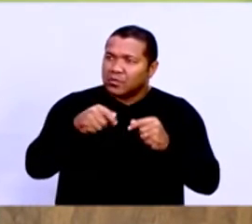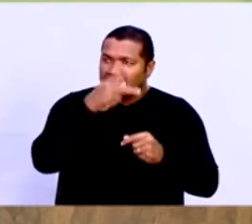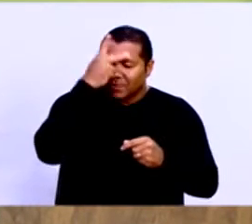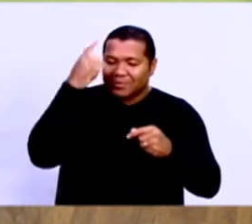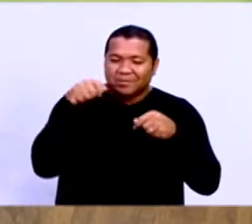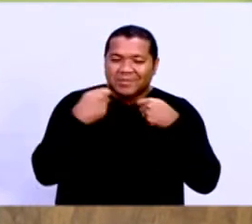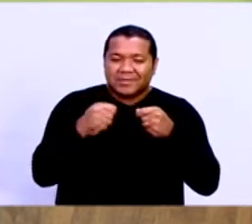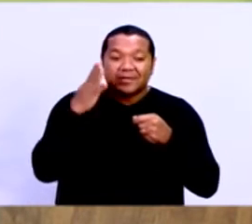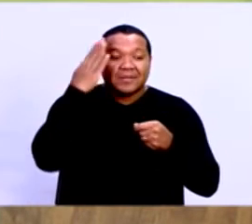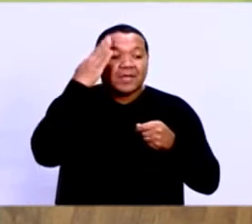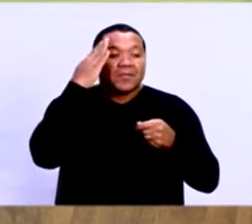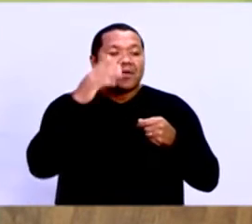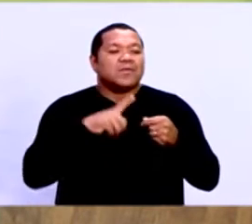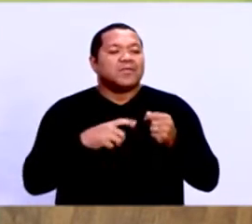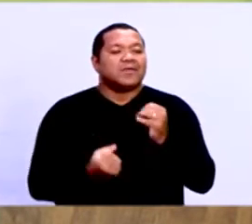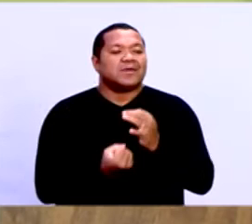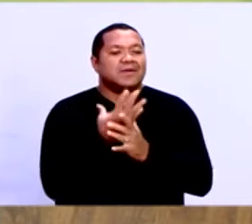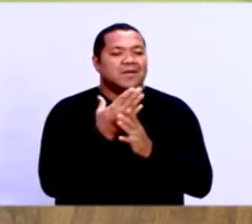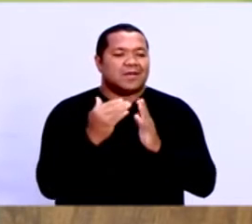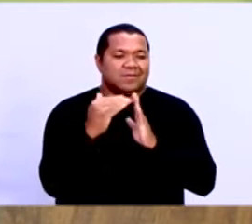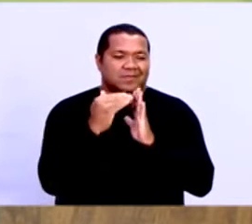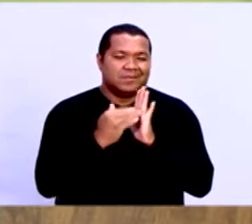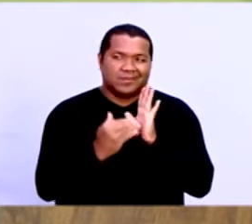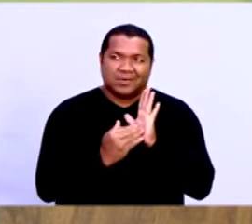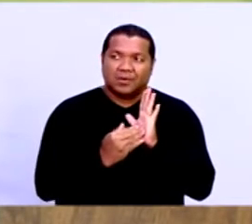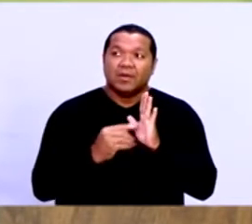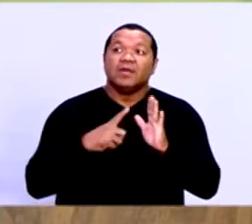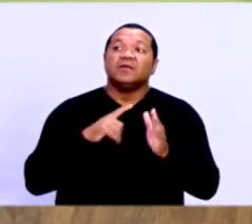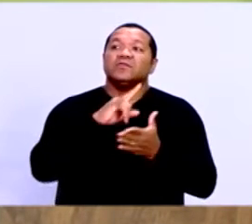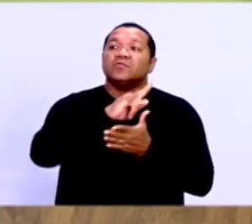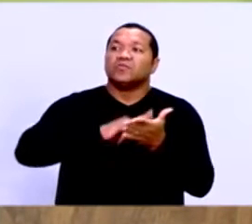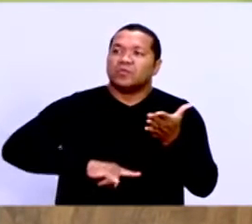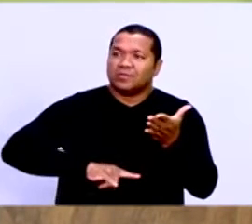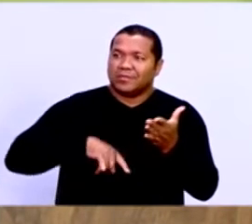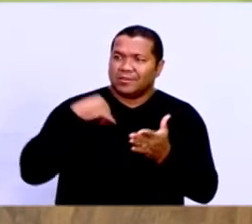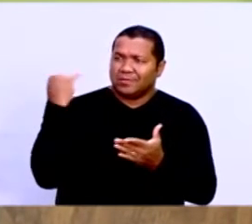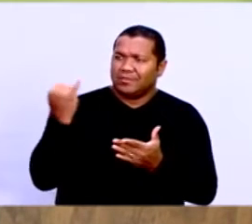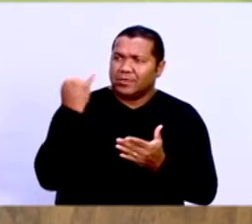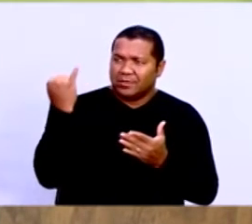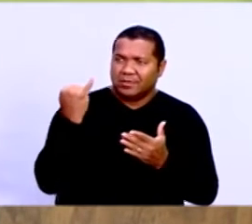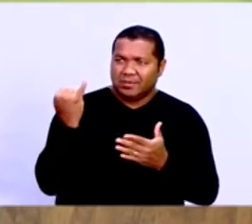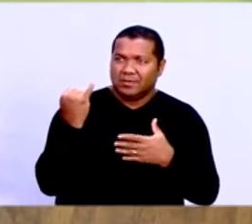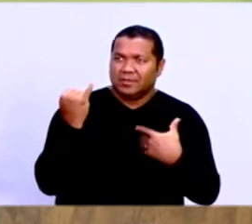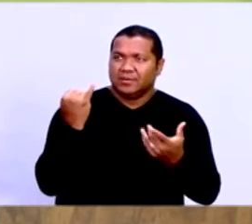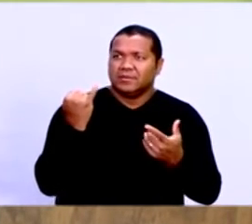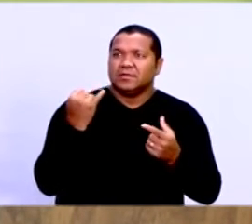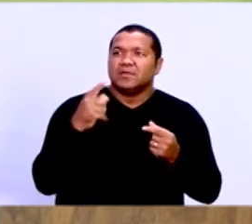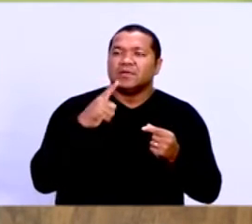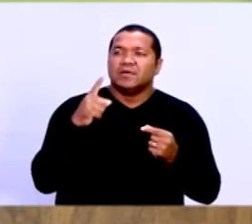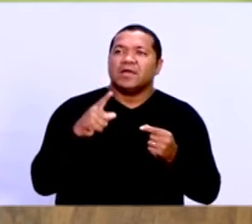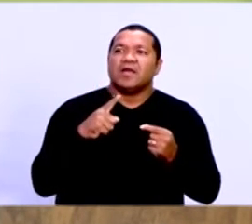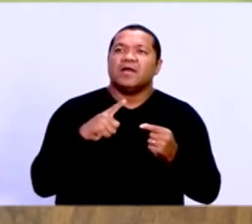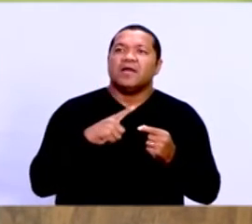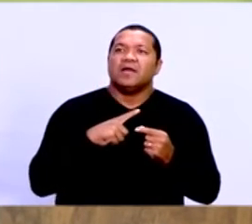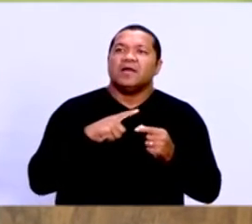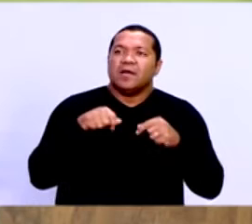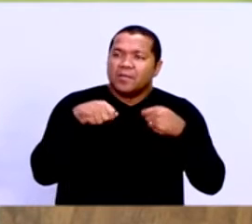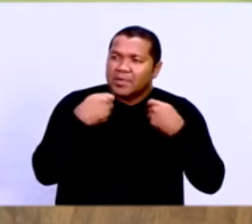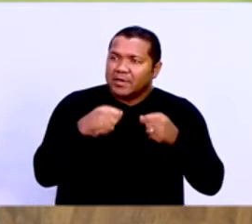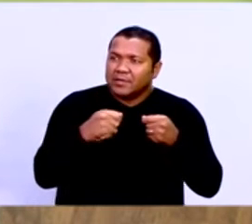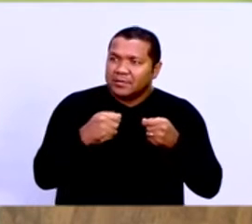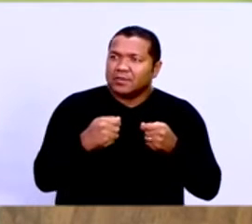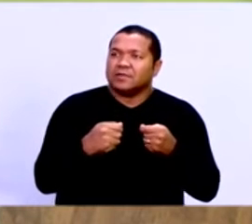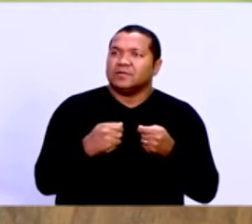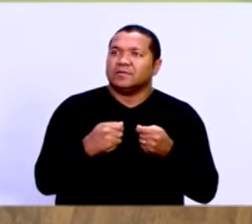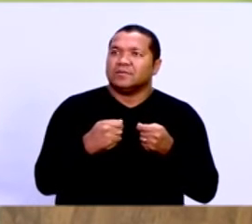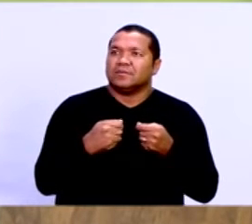que implementar então é um documento importantíssimo e é algo assim que é fundamental pra pra esse sistema